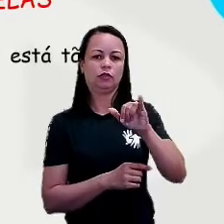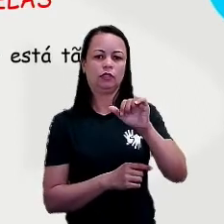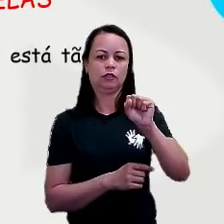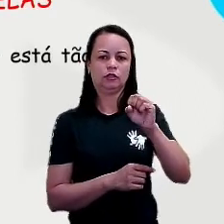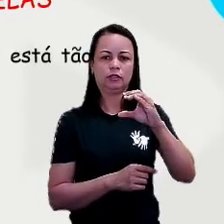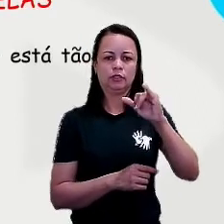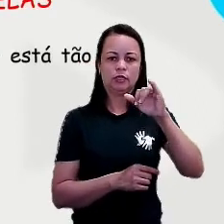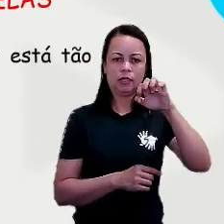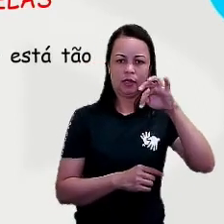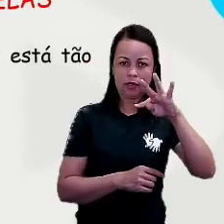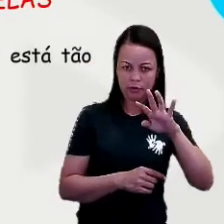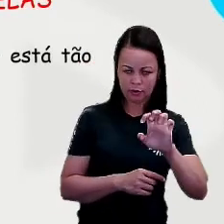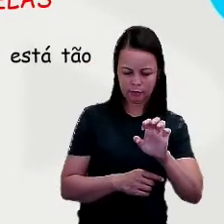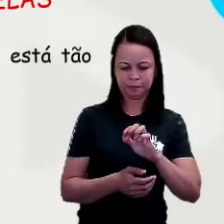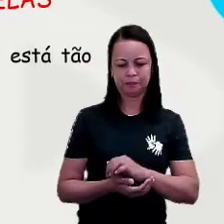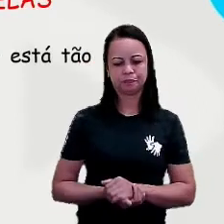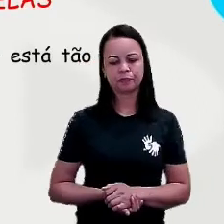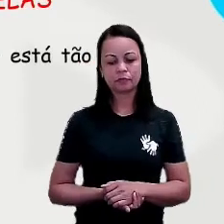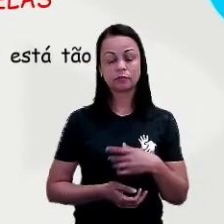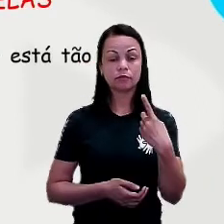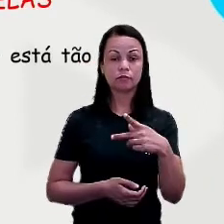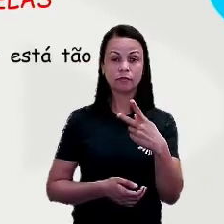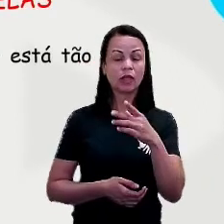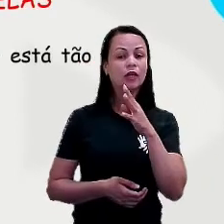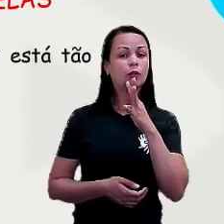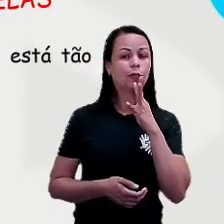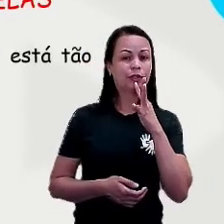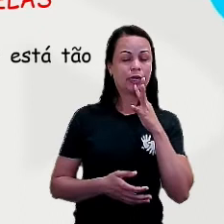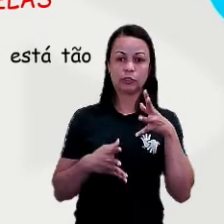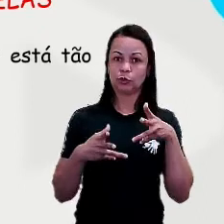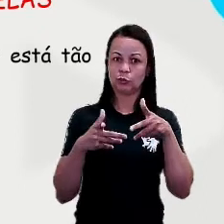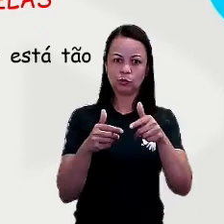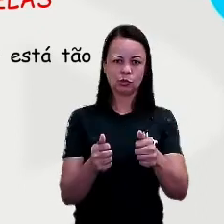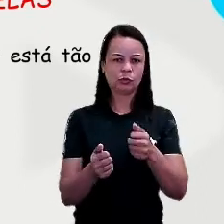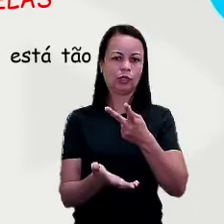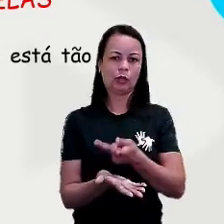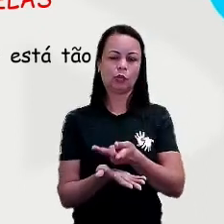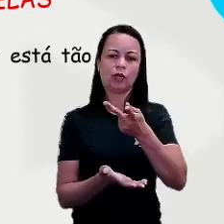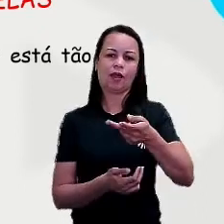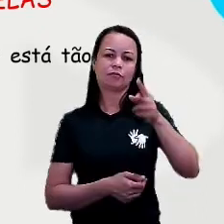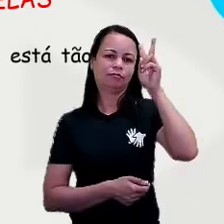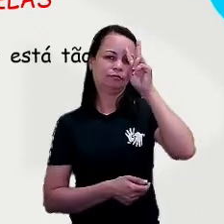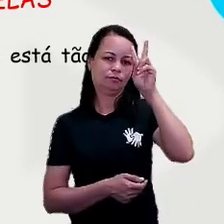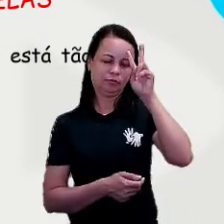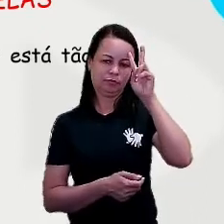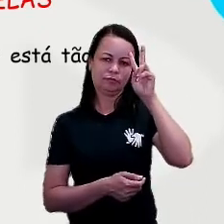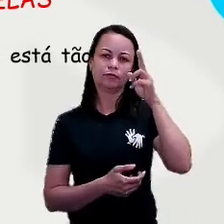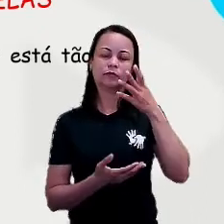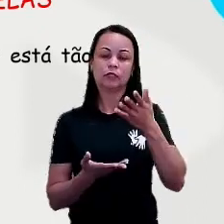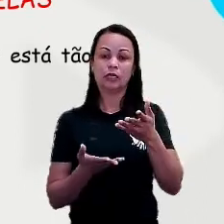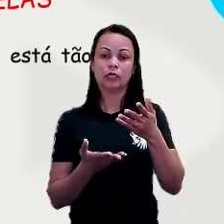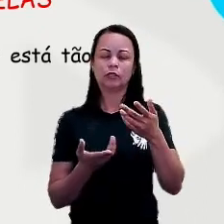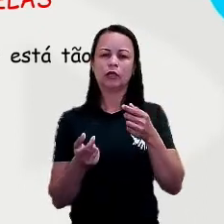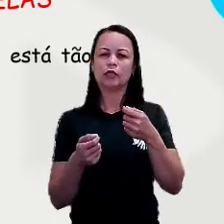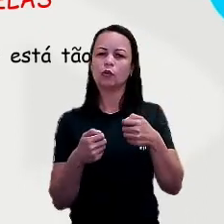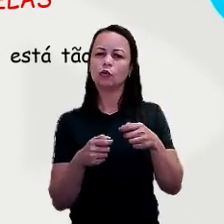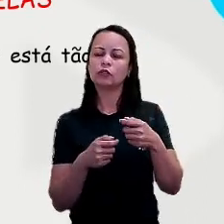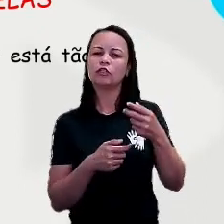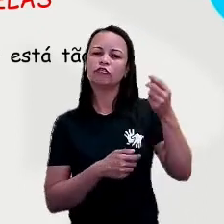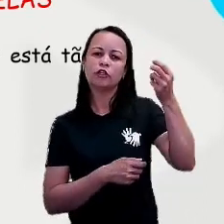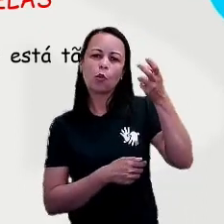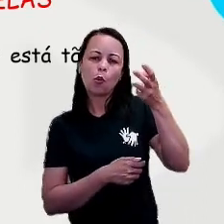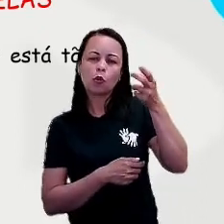Então, o narrador onisciente, ele conhece tudo o que se passa na história, inclusive os